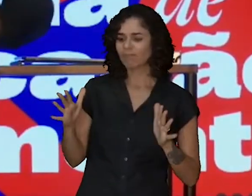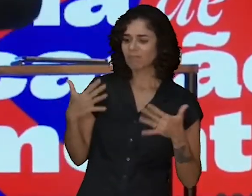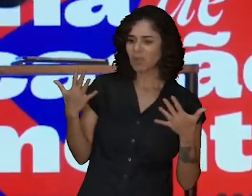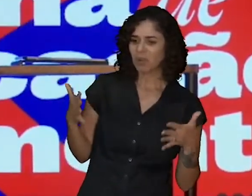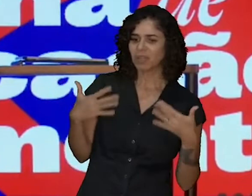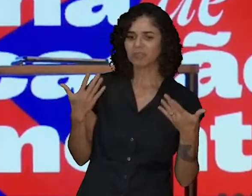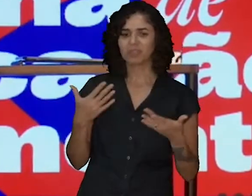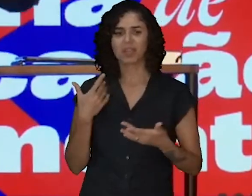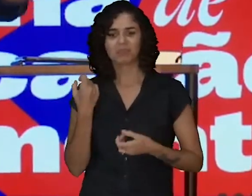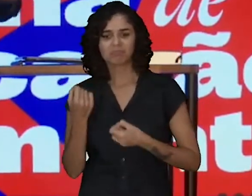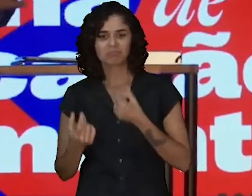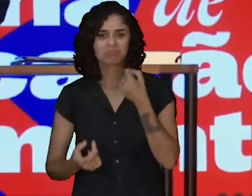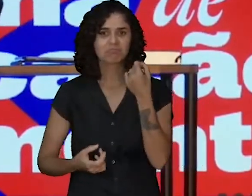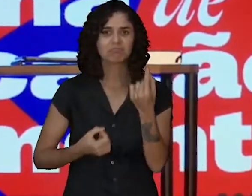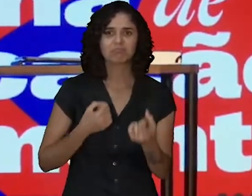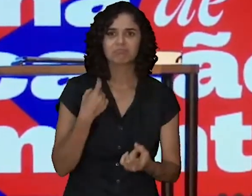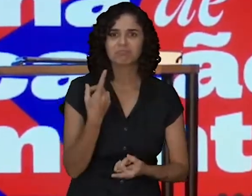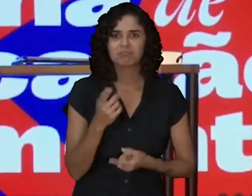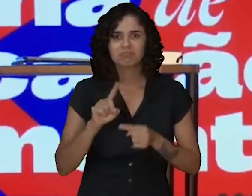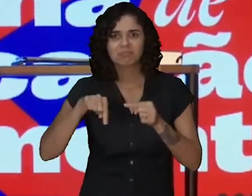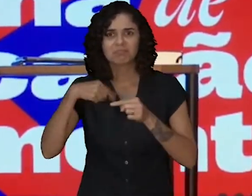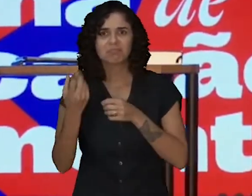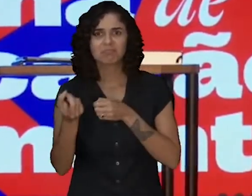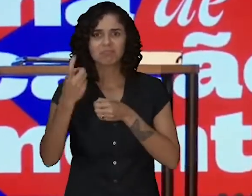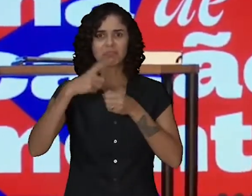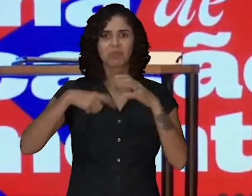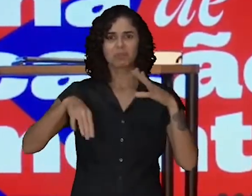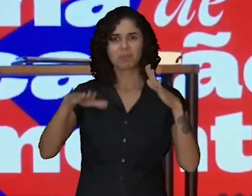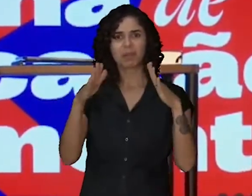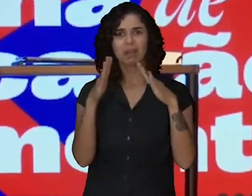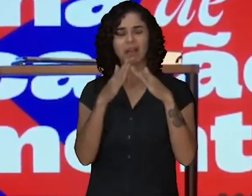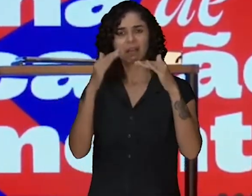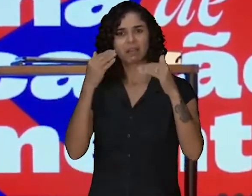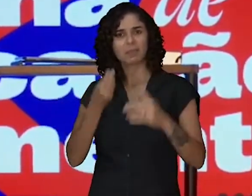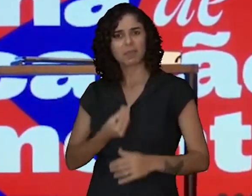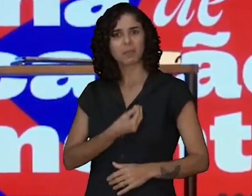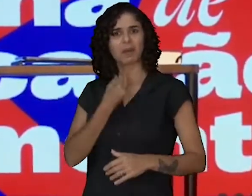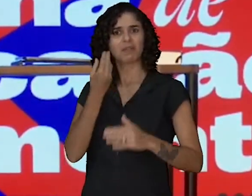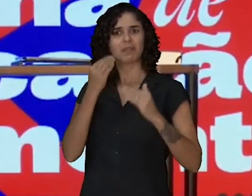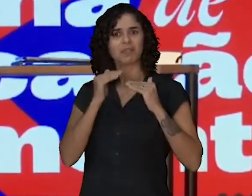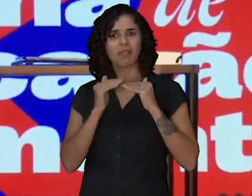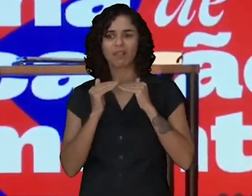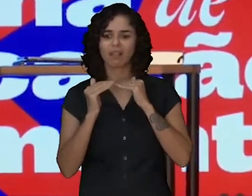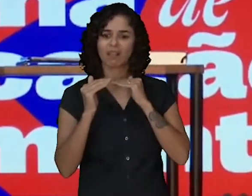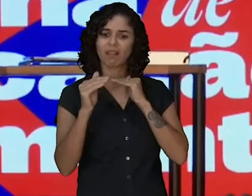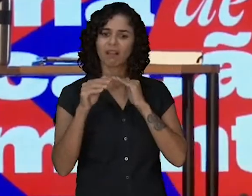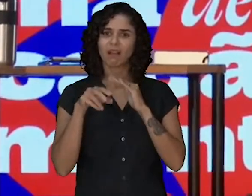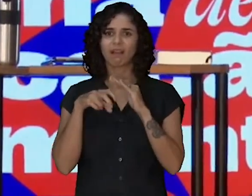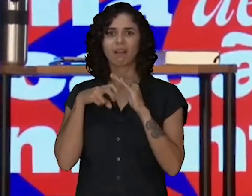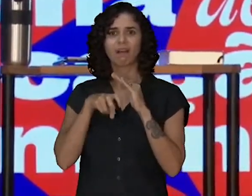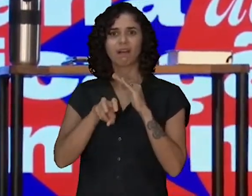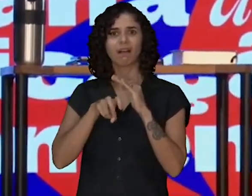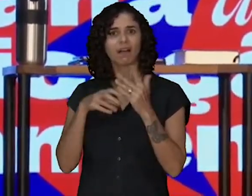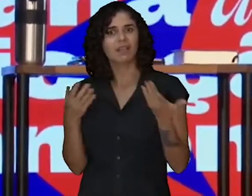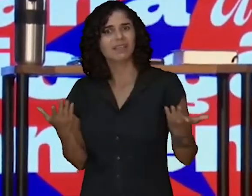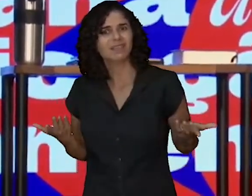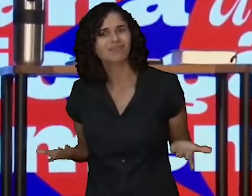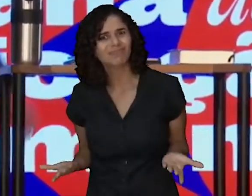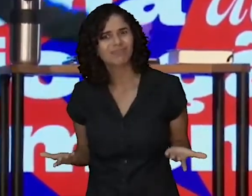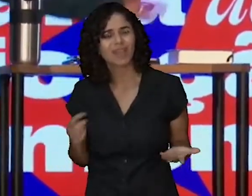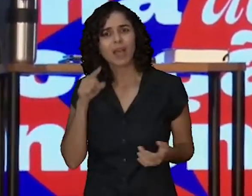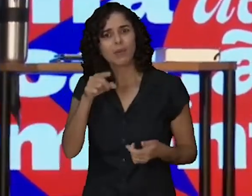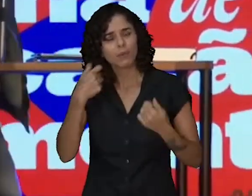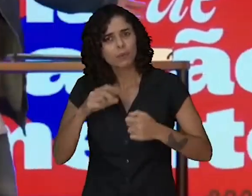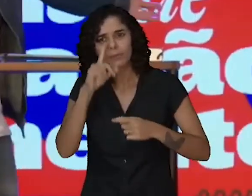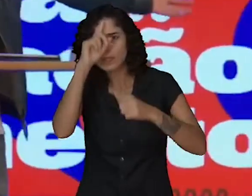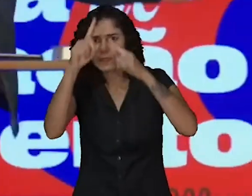e voltando para casa para a vidinha comum. Você precisa ser inovador, você precisa ser criativo,